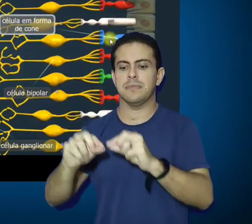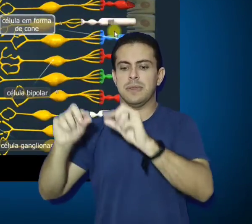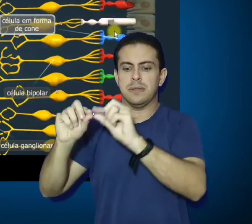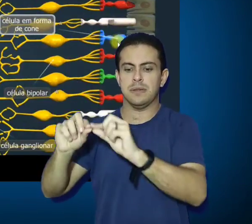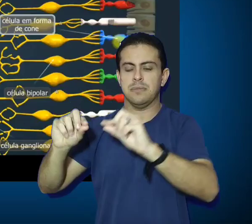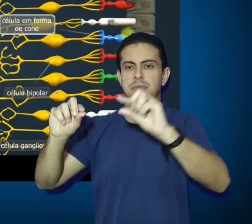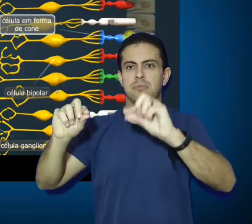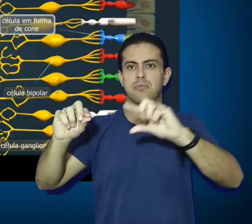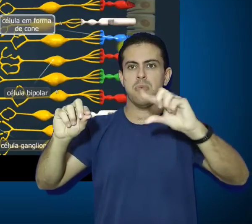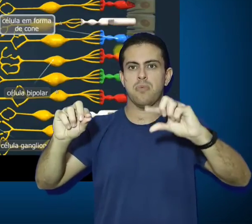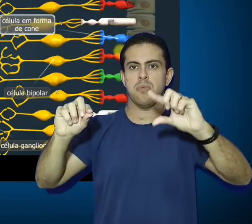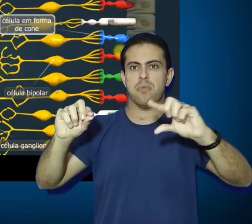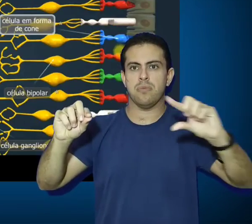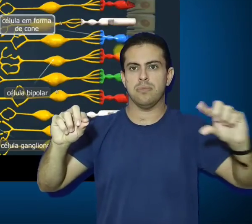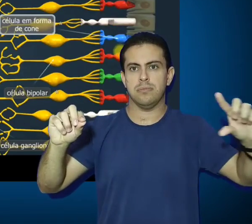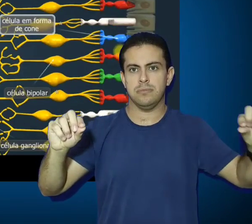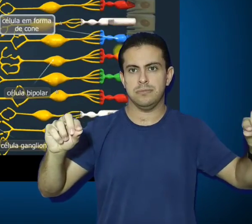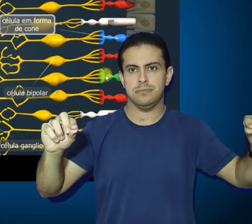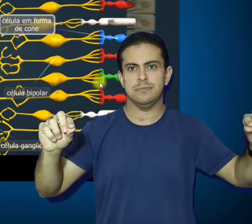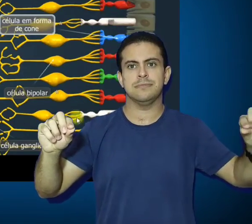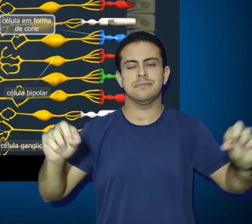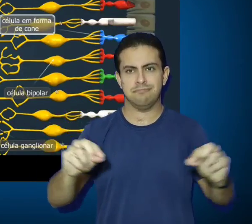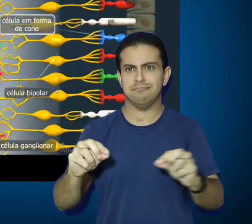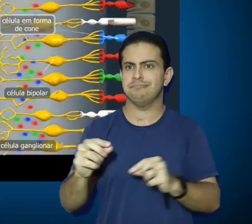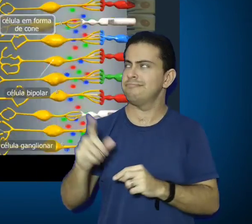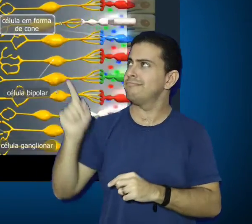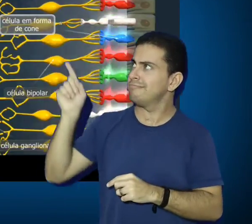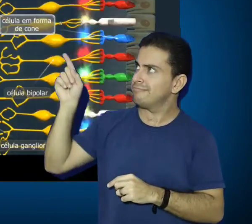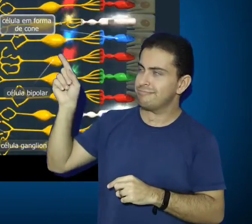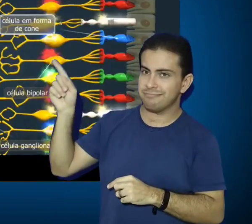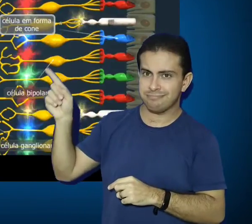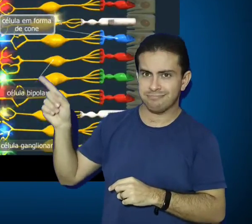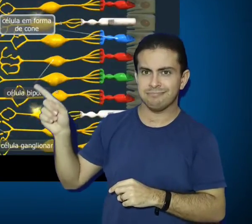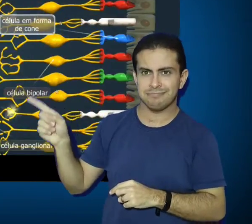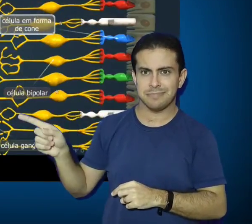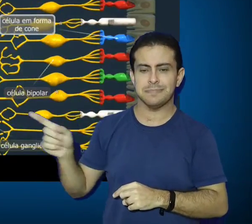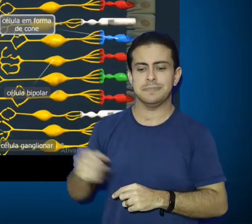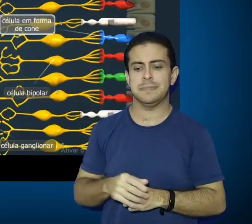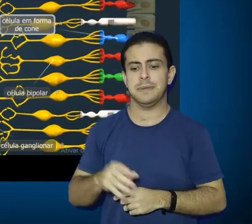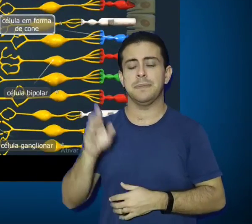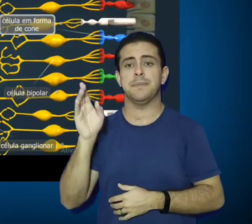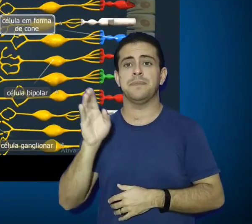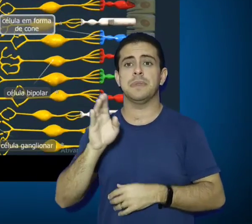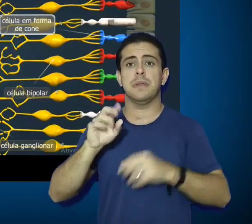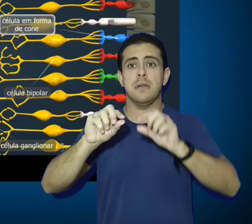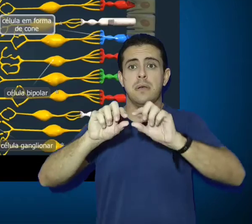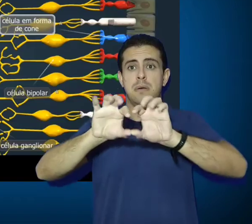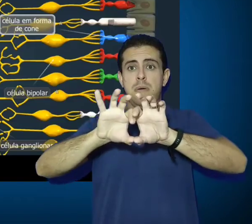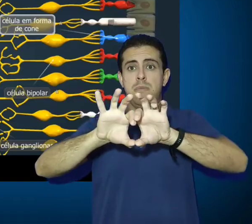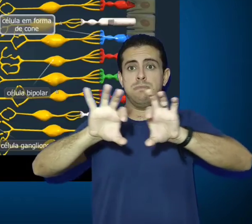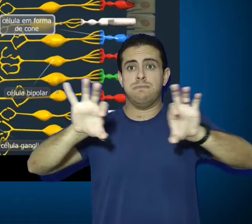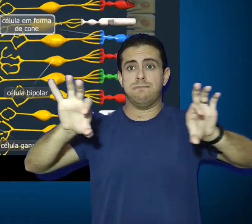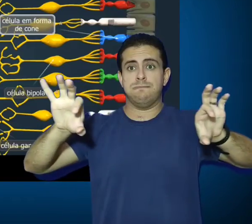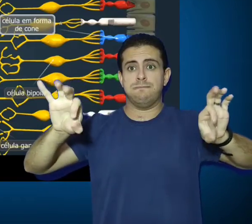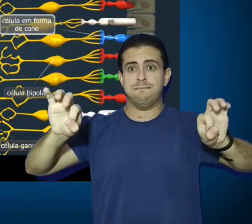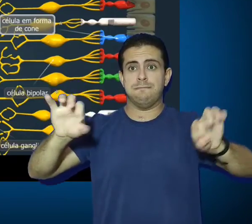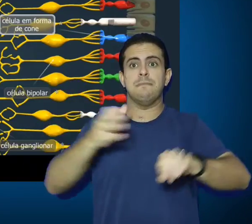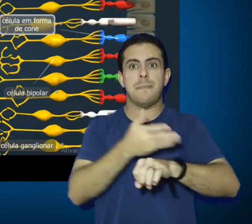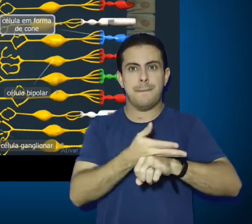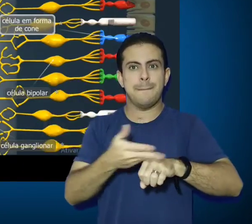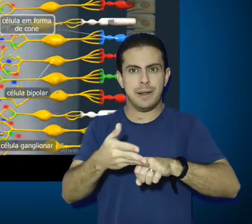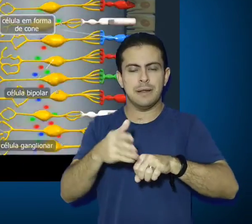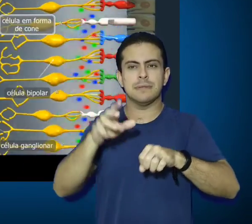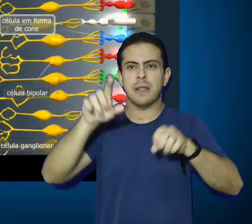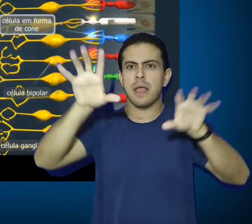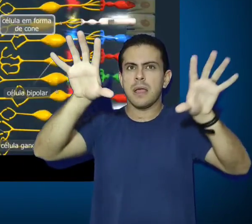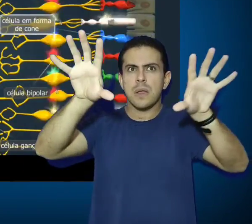pelo seu formato característico semelhante ao cone. Bastonetes são células fotorreceptoras que captam a luz e